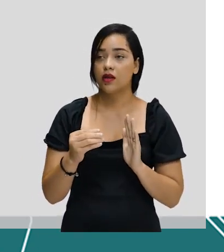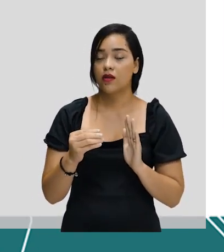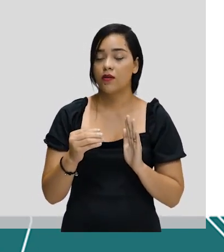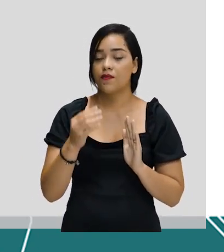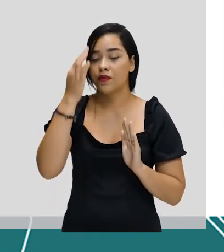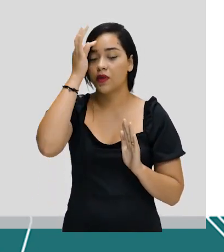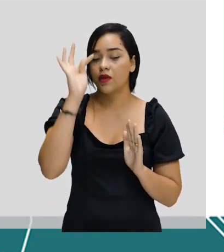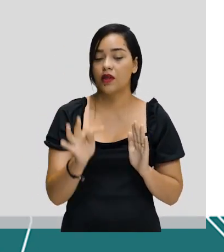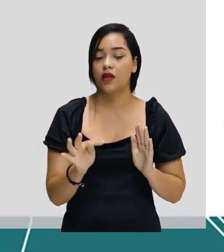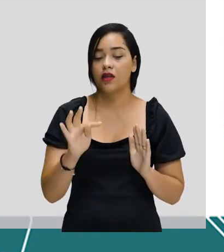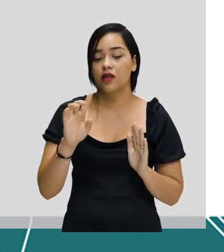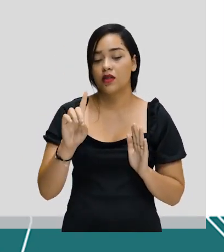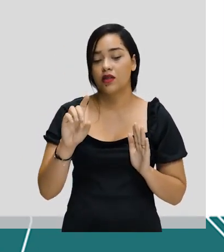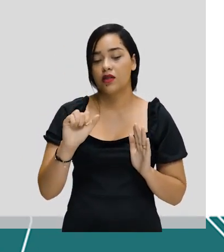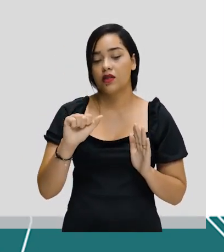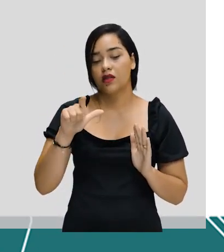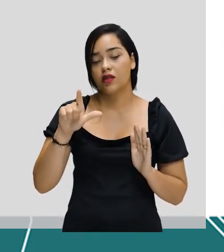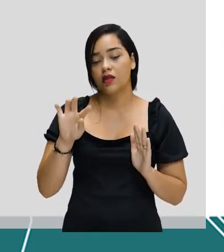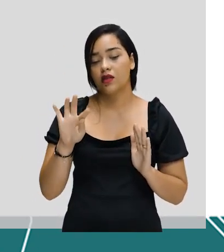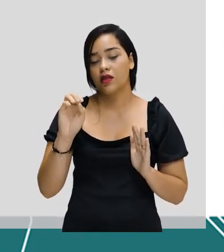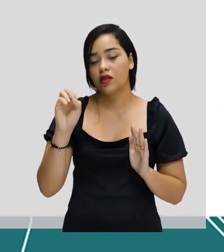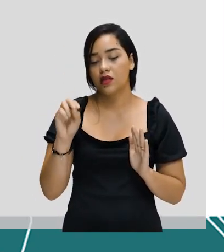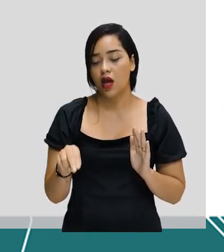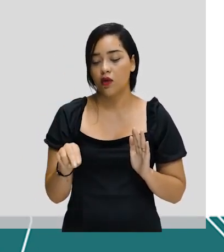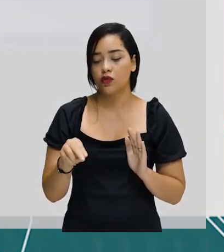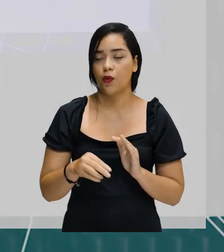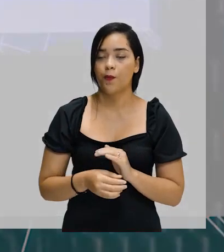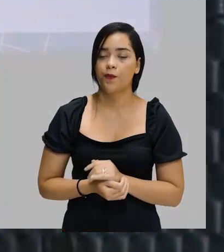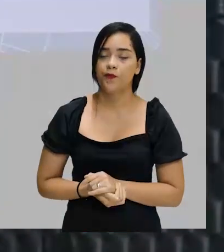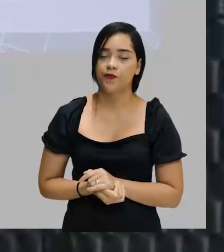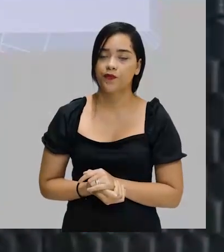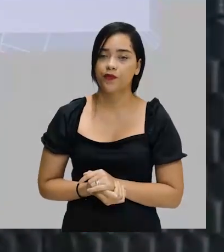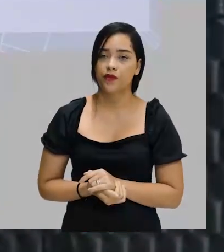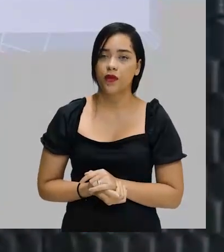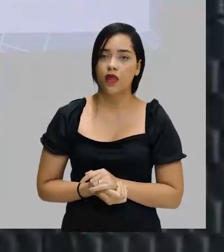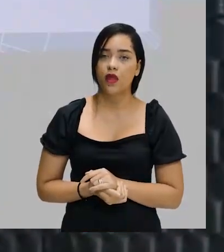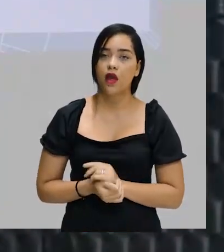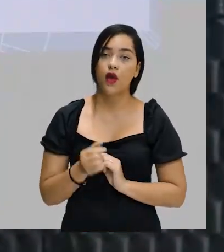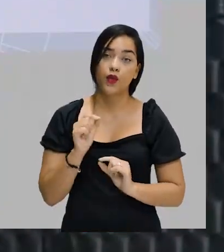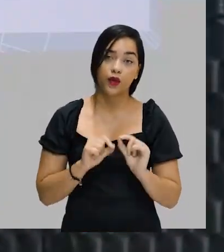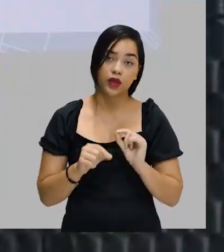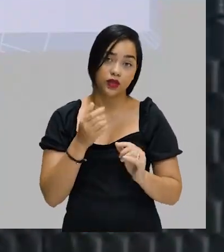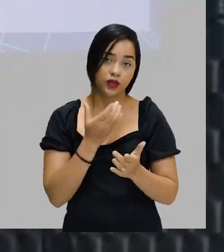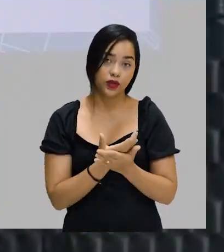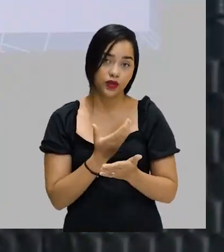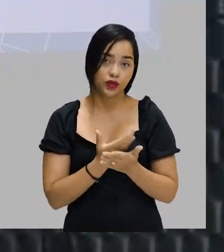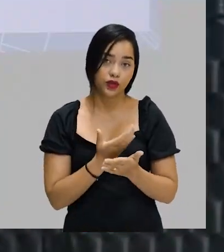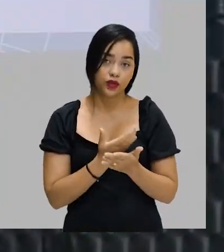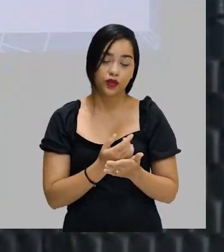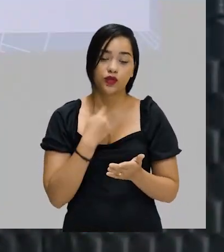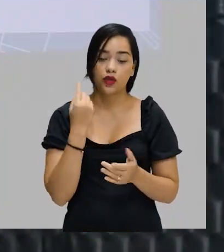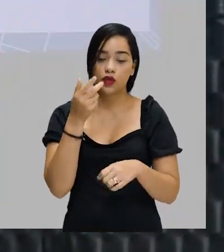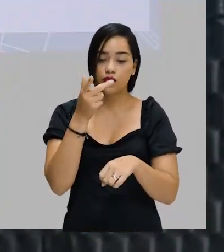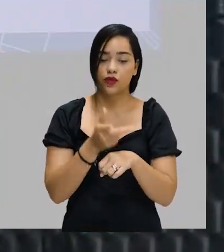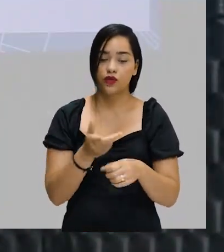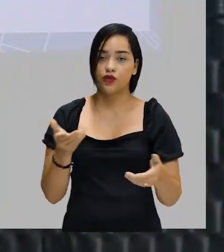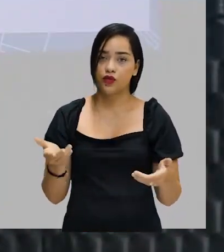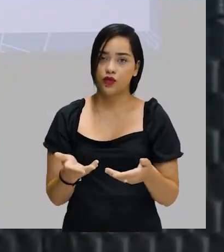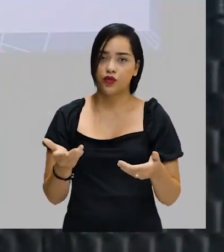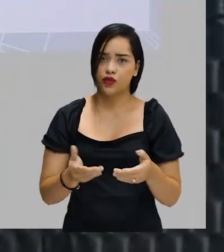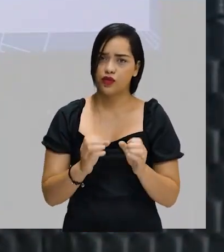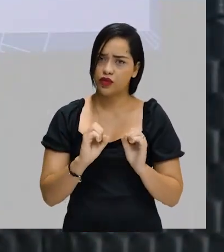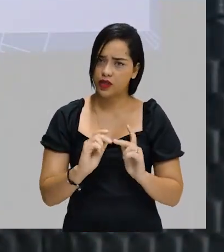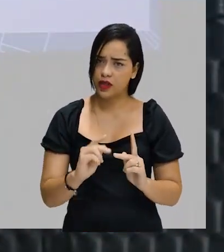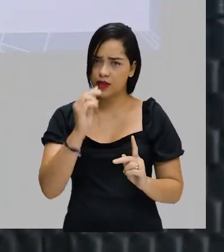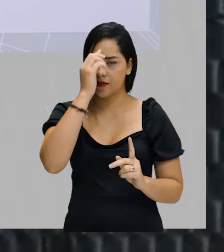teoria atômica de Dalton. Então, a teoria atômica de Dalton é o objeto de estudo do nosso vídeo de hoje. Show de